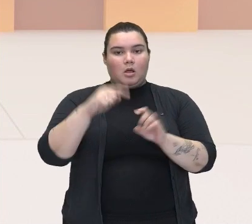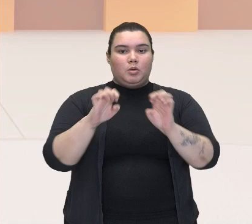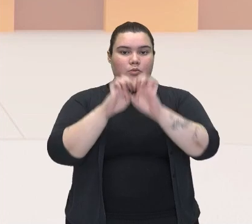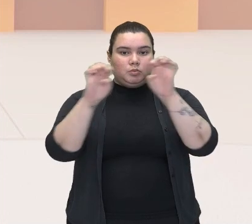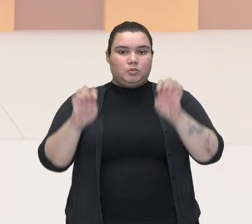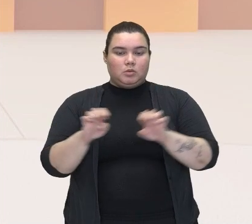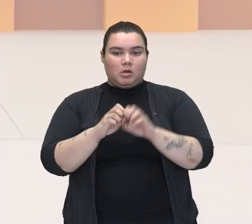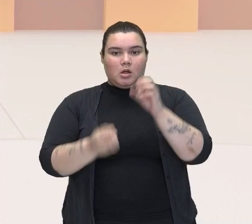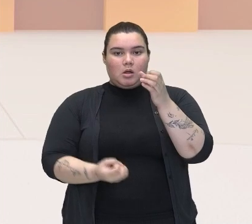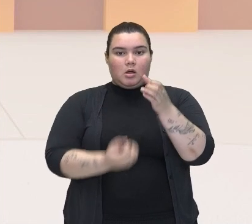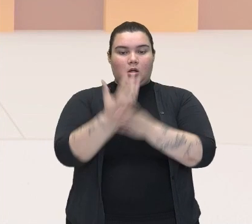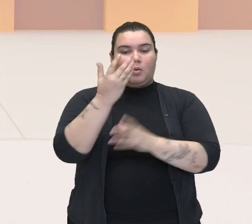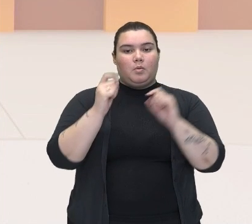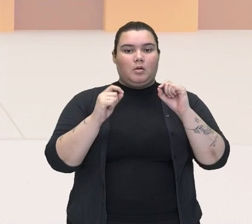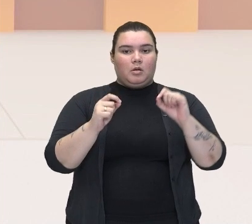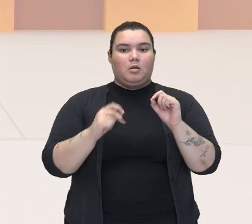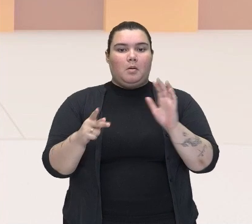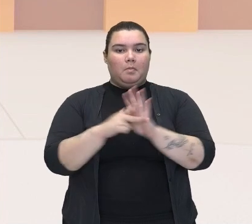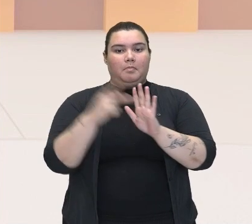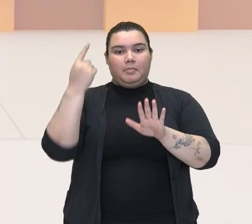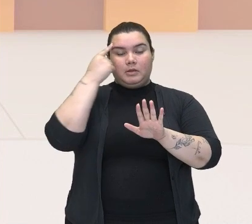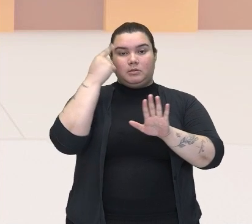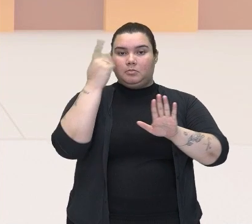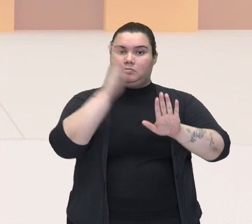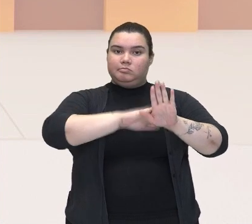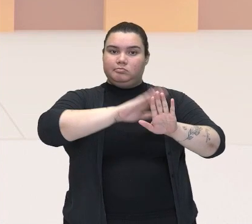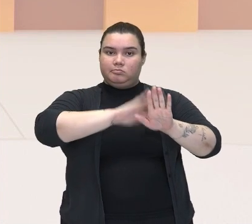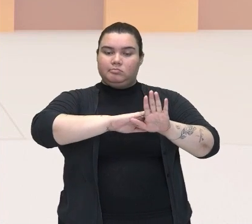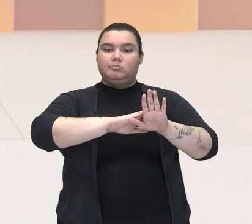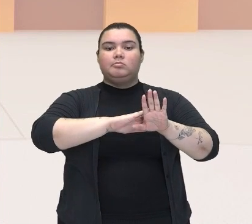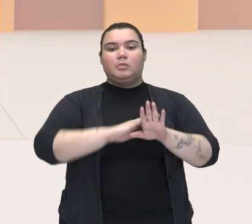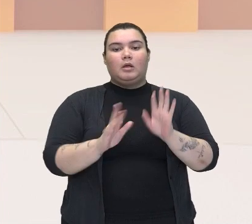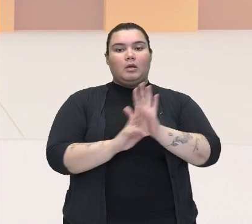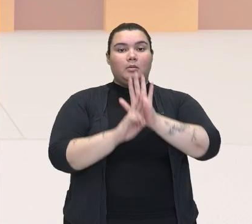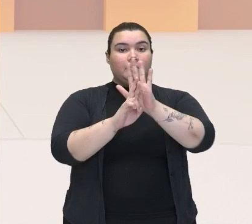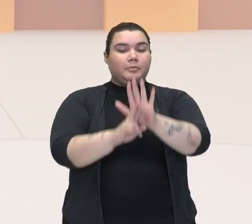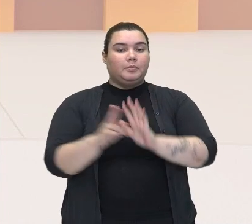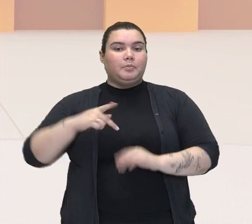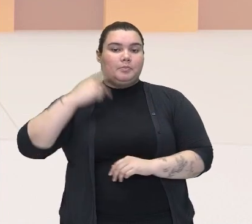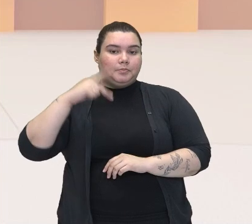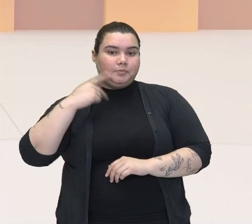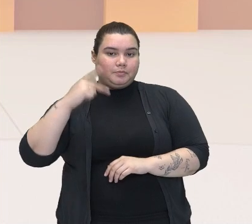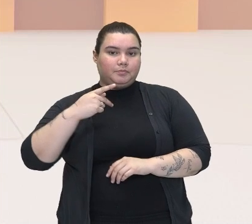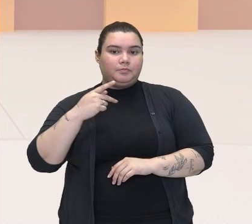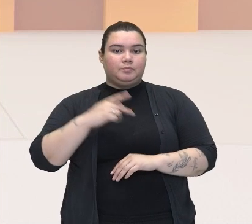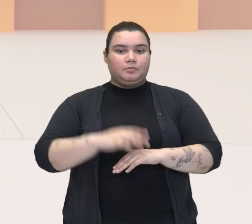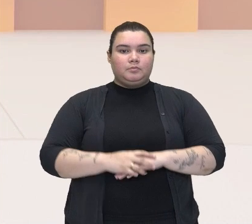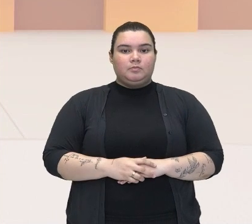estruturas fundadas na ideologia da representação política.